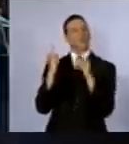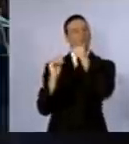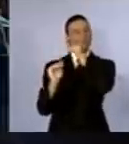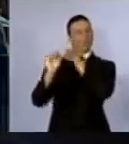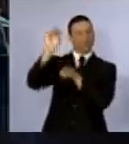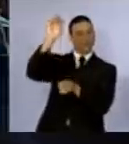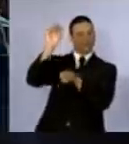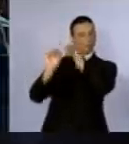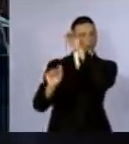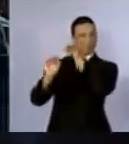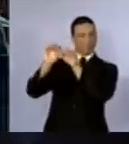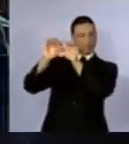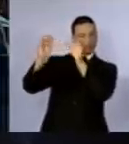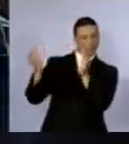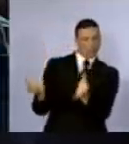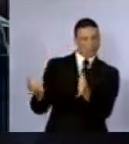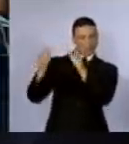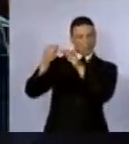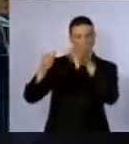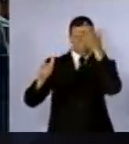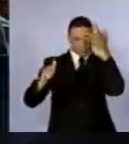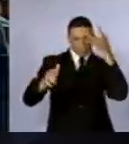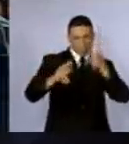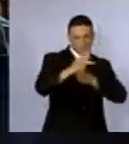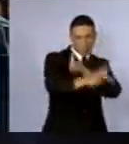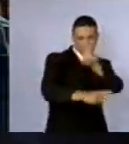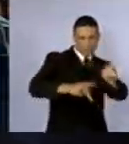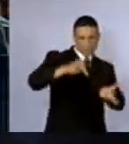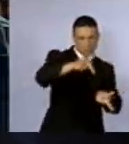de exposição para o público em geral é fora da